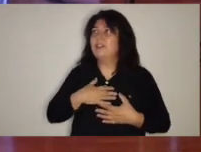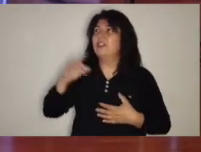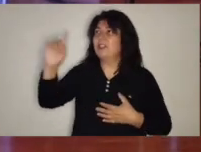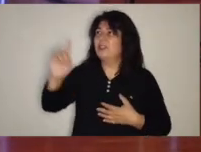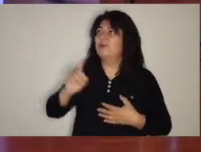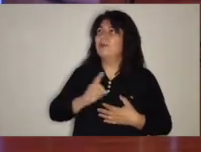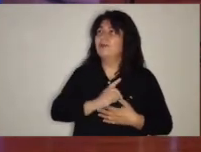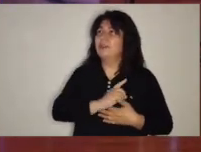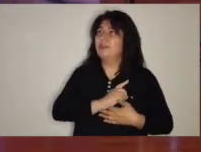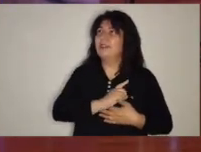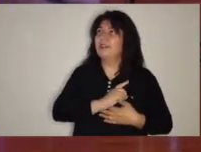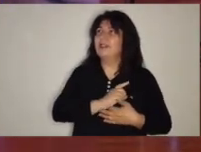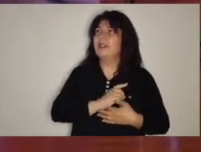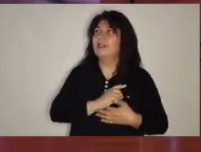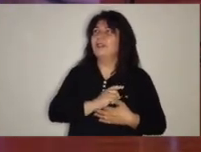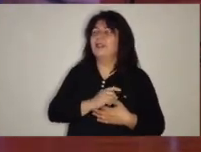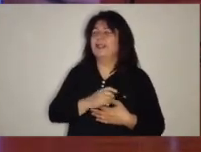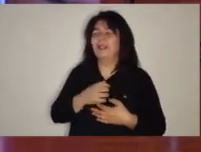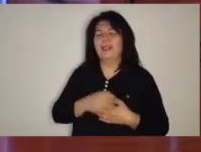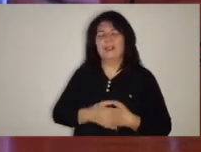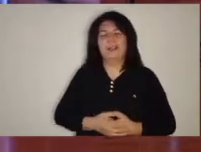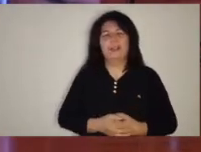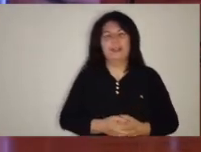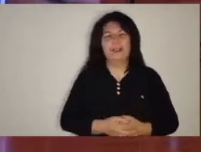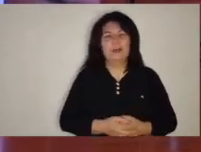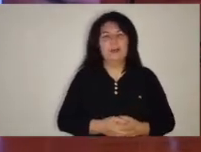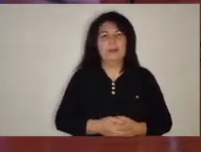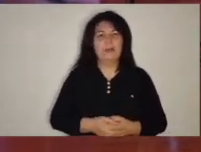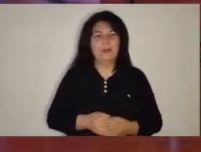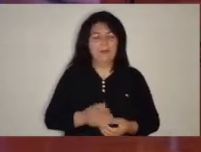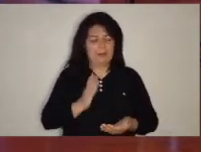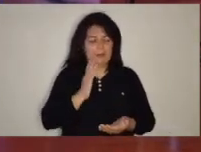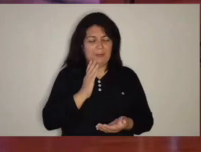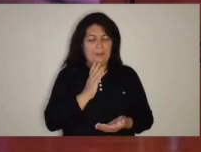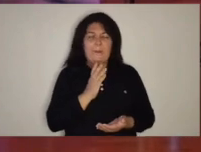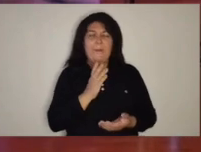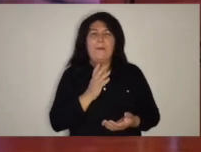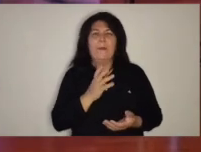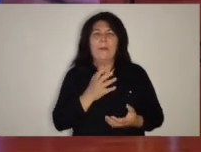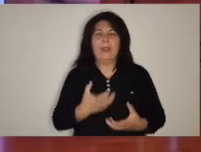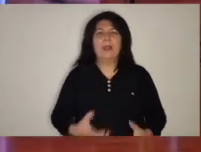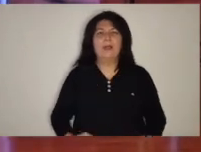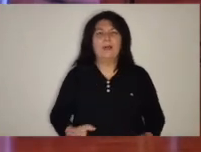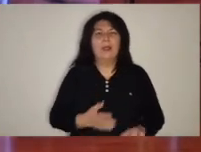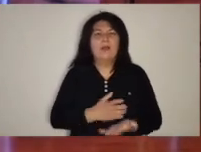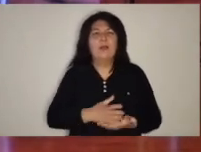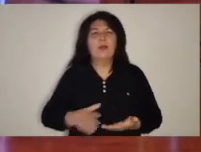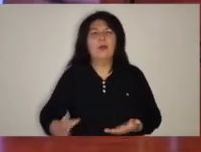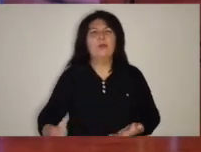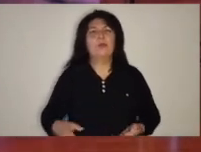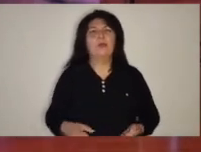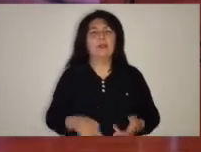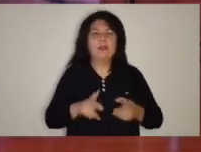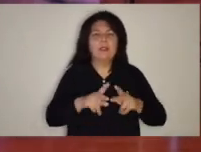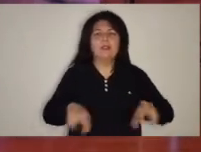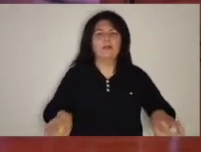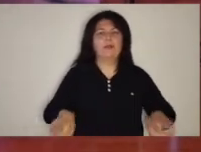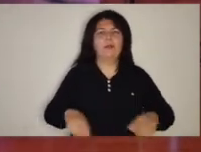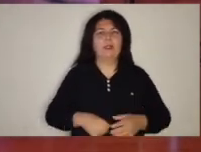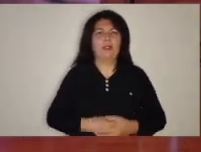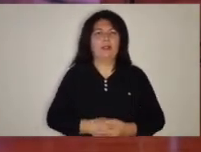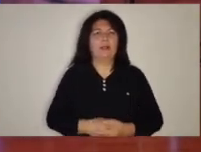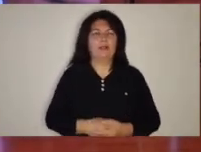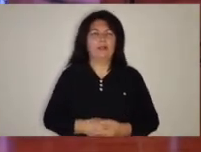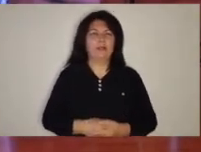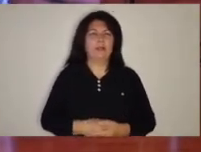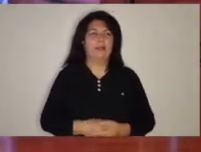E eu quero começar de uma maneira diferente. Eu quero que você aí no seu lugar comece a